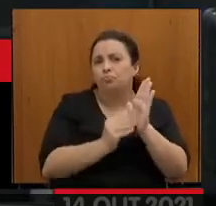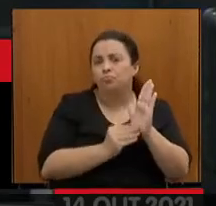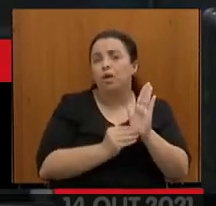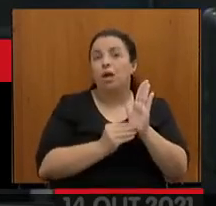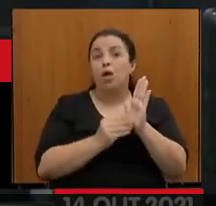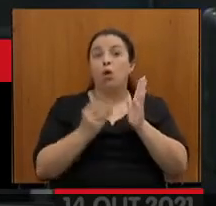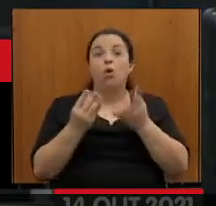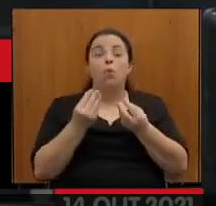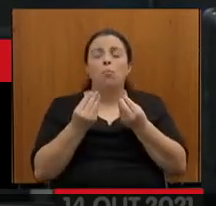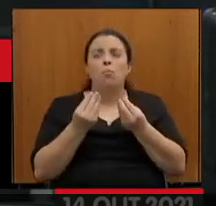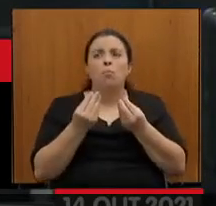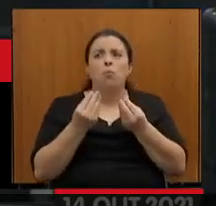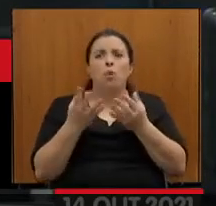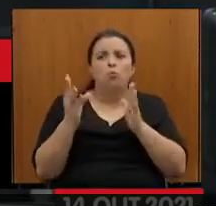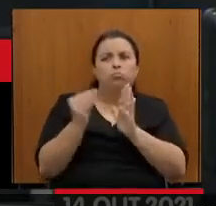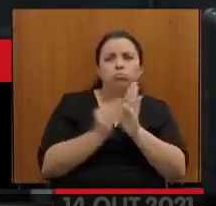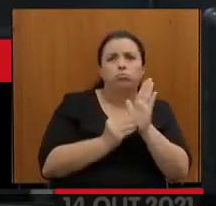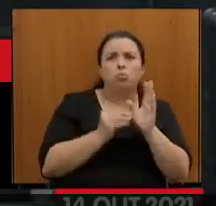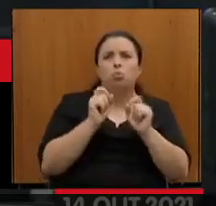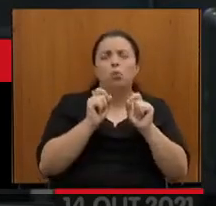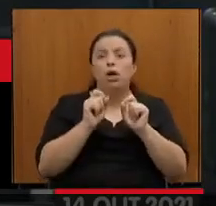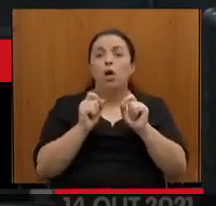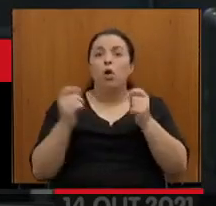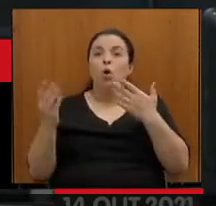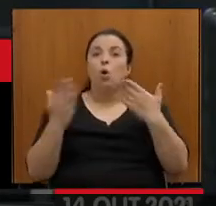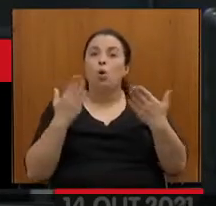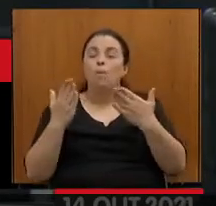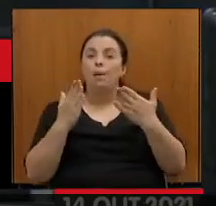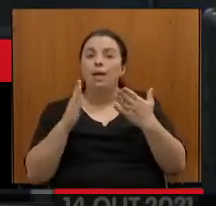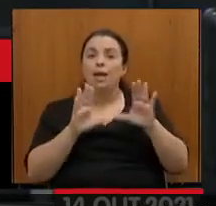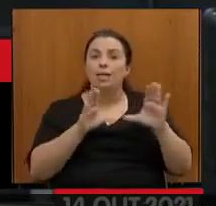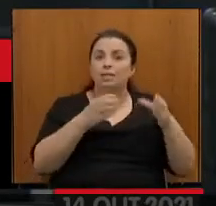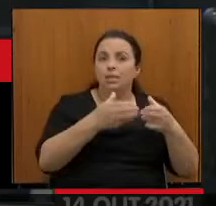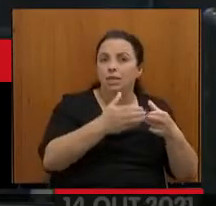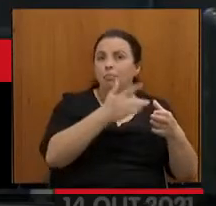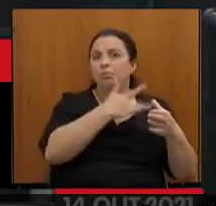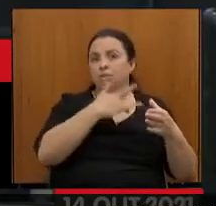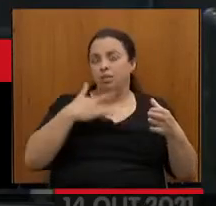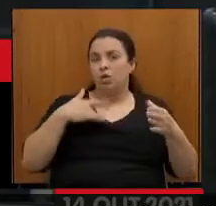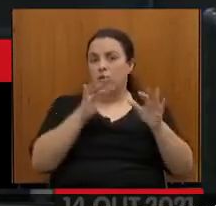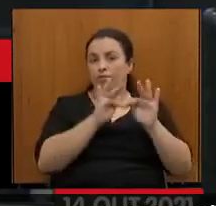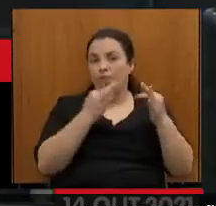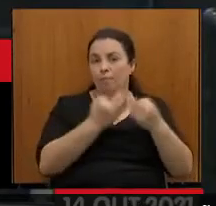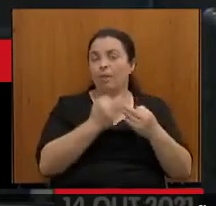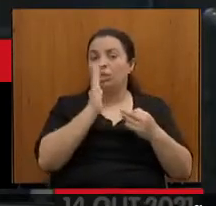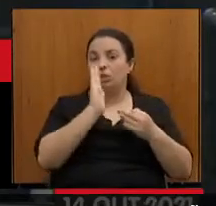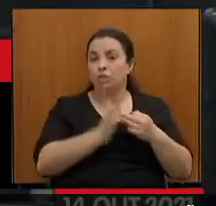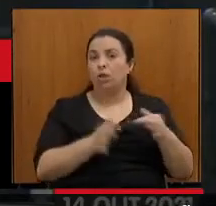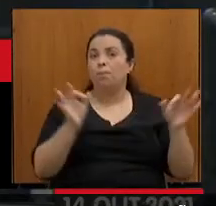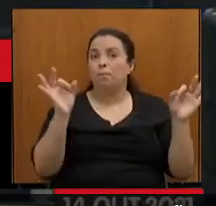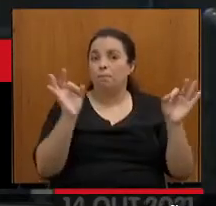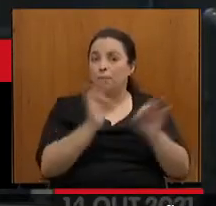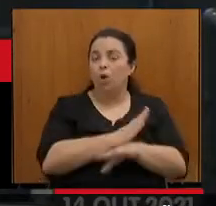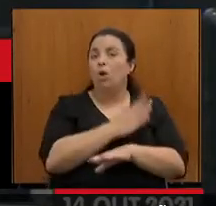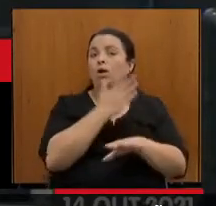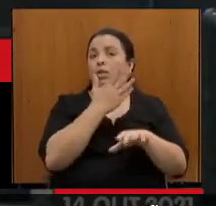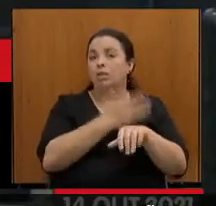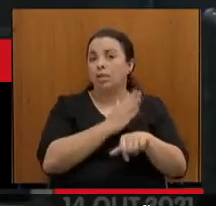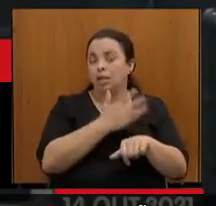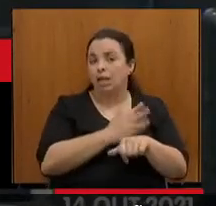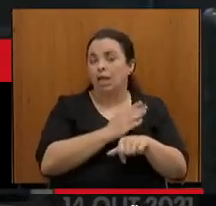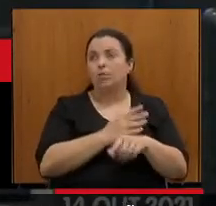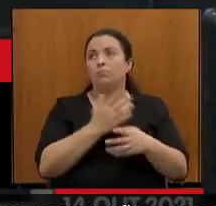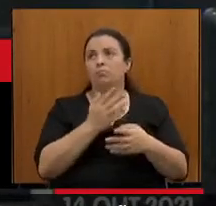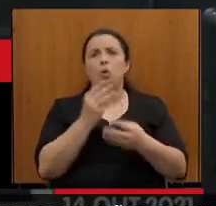comparar... As equipes de saúde da família que estão habilitadas no Ministério da Saúde, ou seja, o gestor vem recebendo a verba,